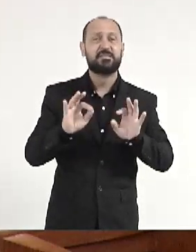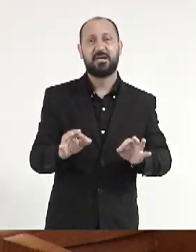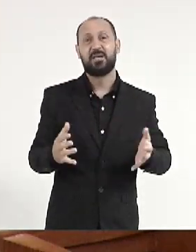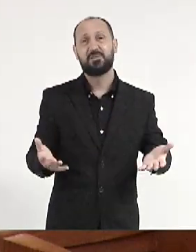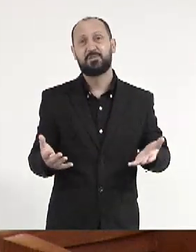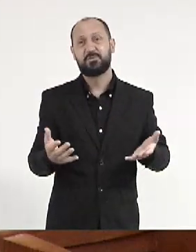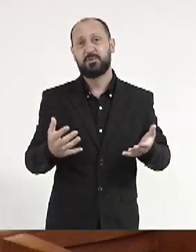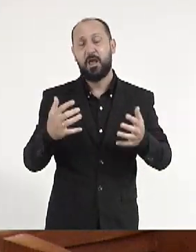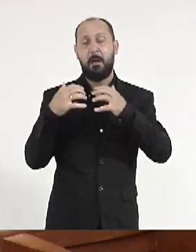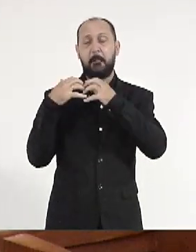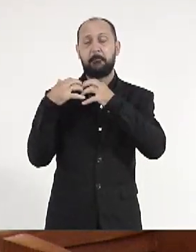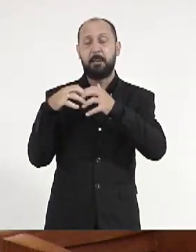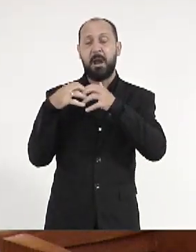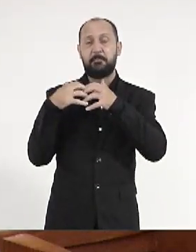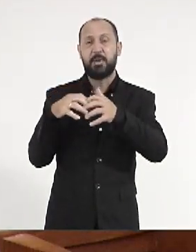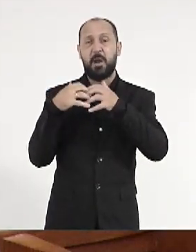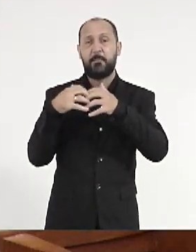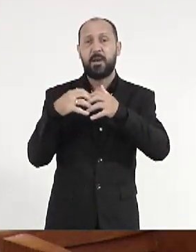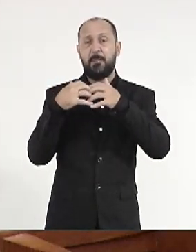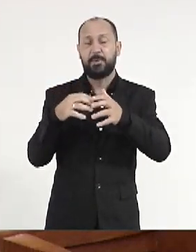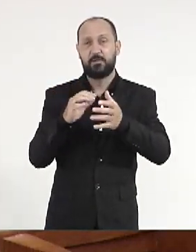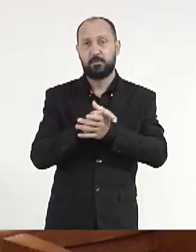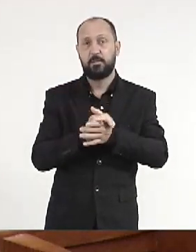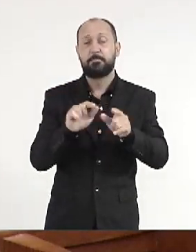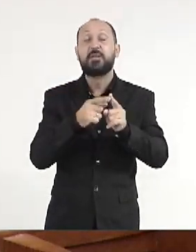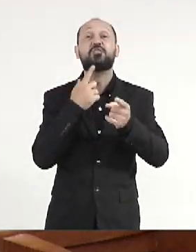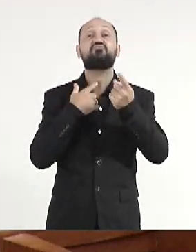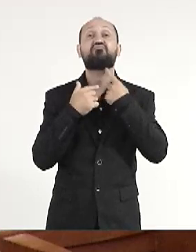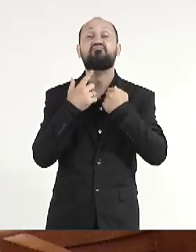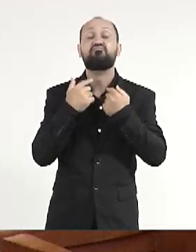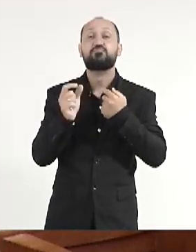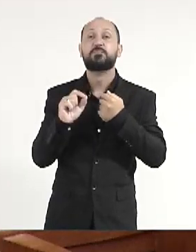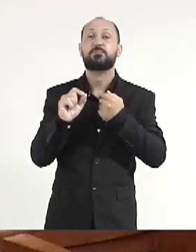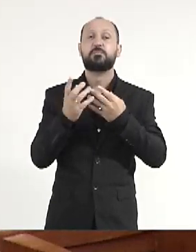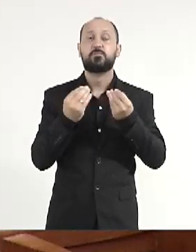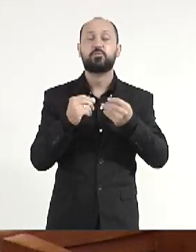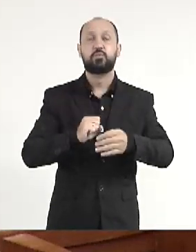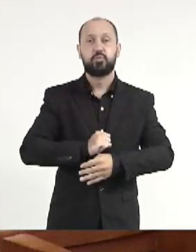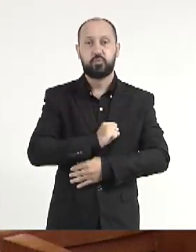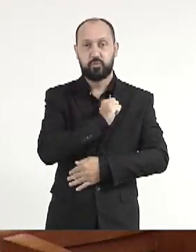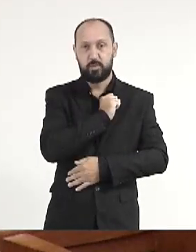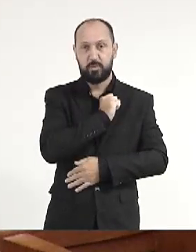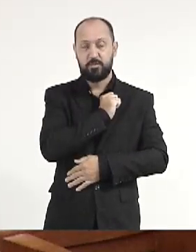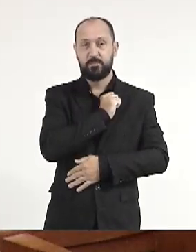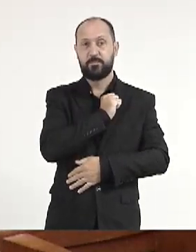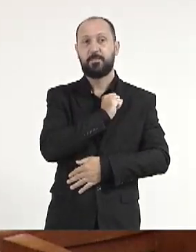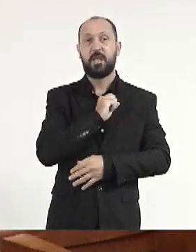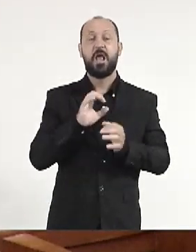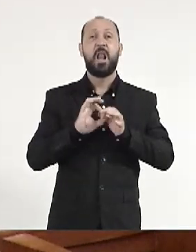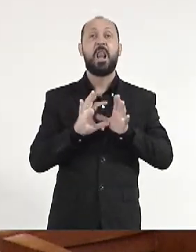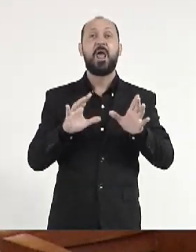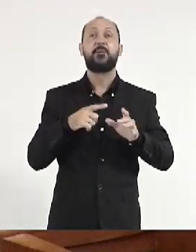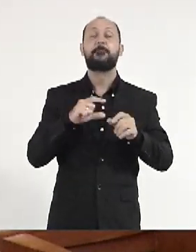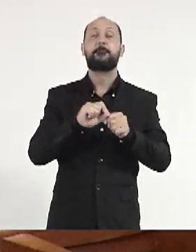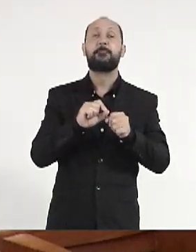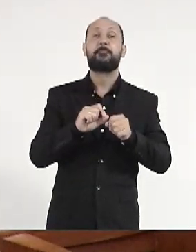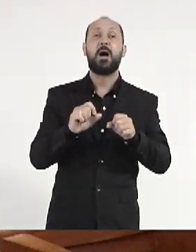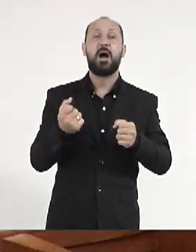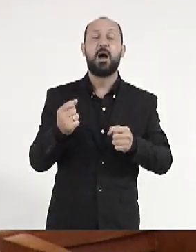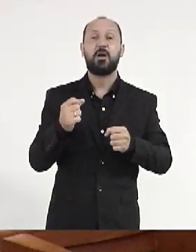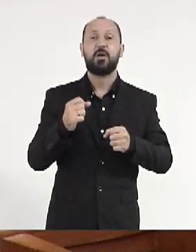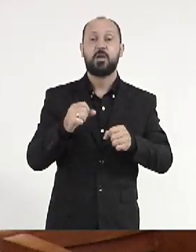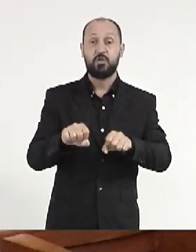necessariamente, racionalmente, mas que estavam motivadas por muito ódio e dispostas a destruir